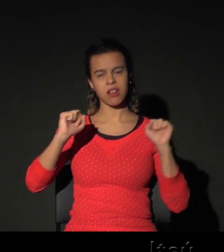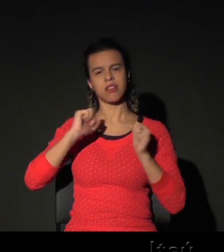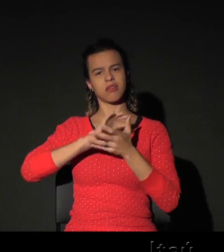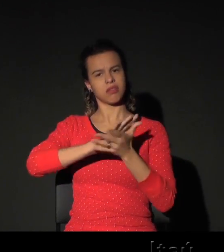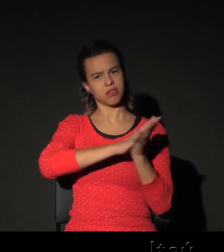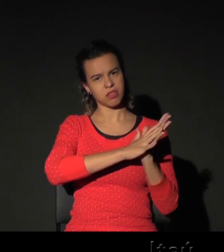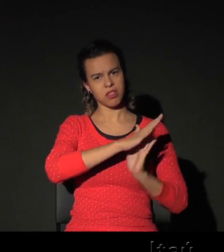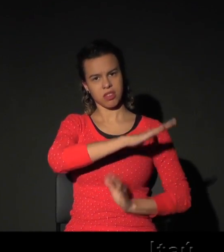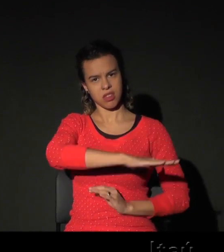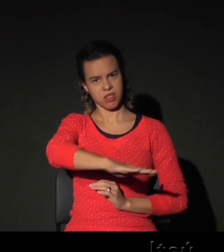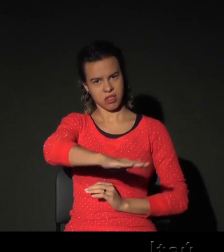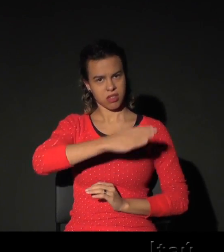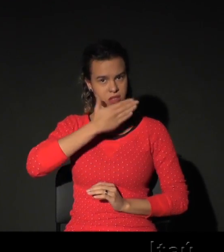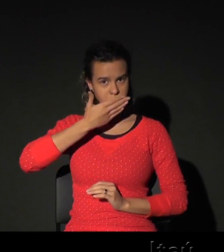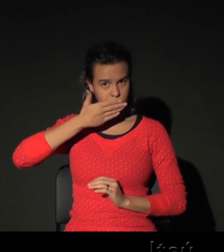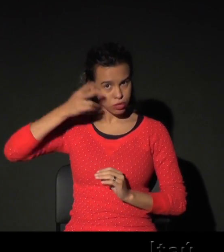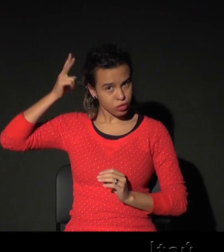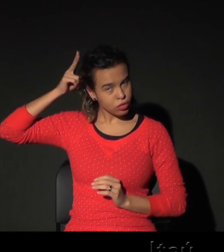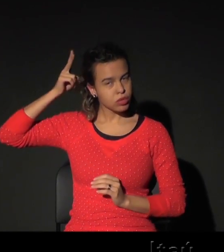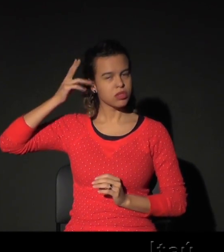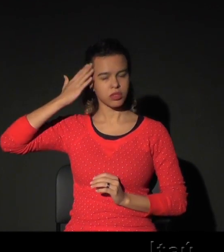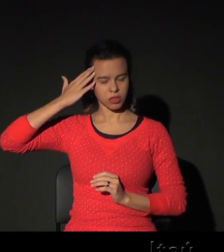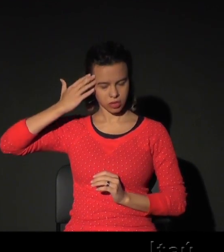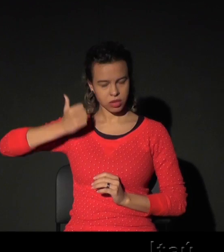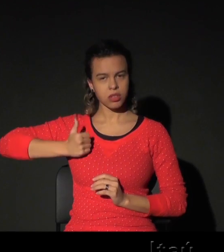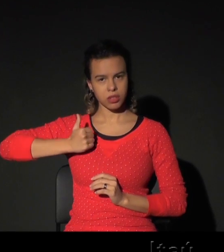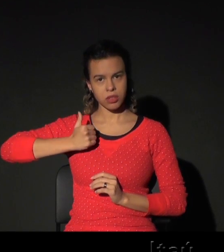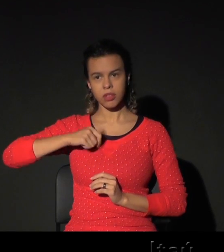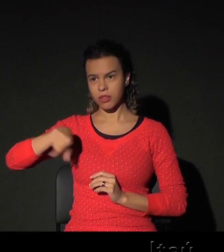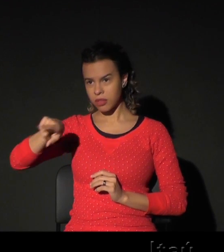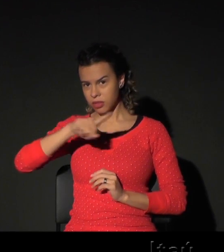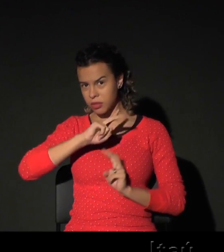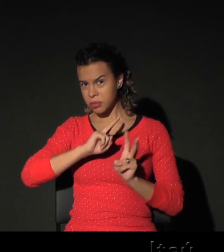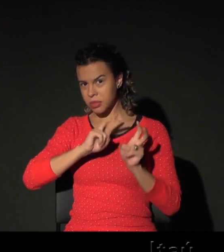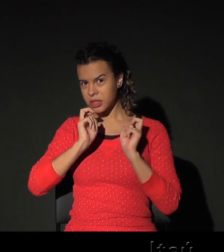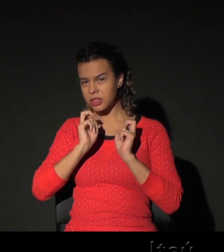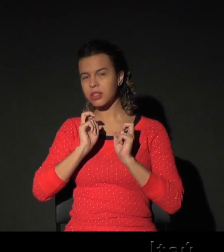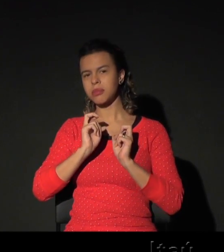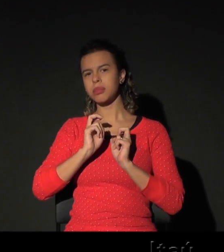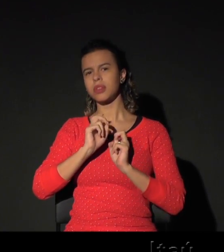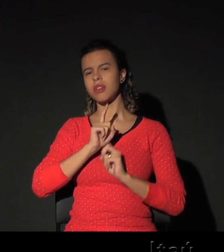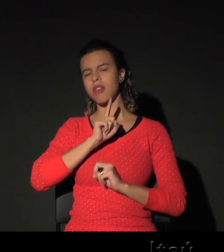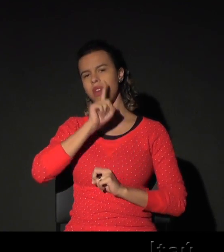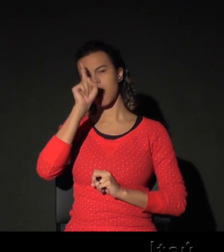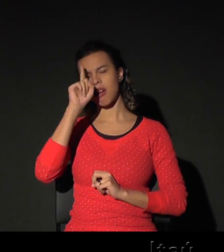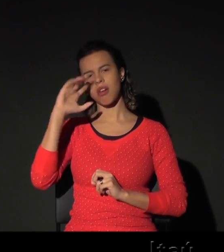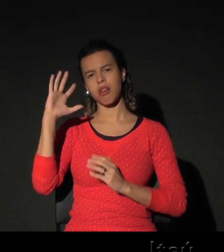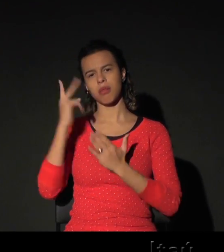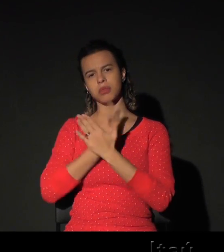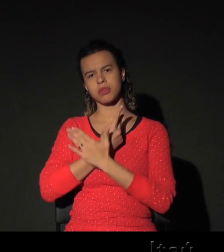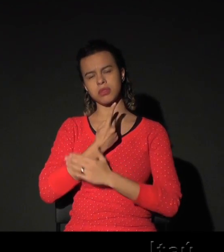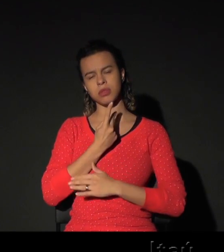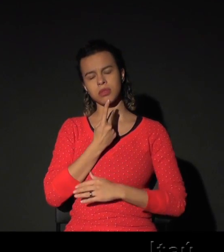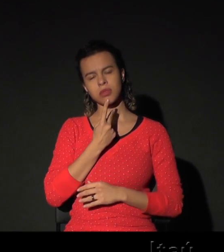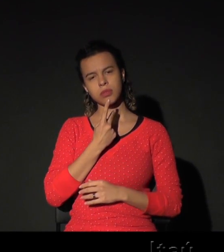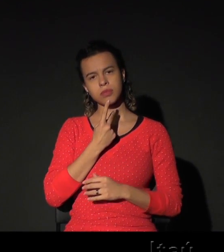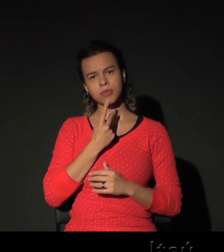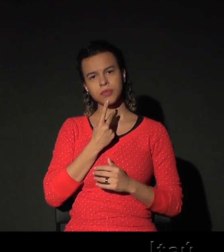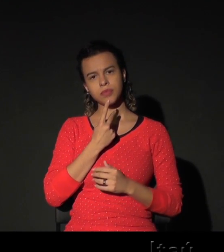nossas crianças né você vocês podem perceber o que tá acontecendo na na